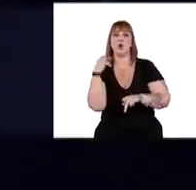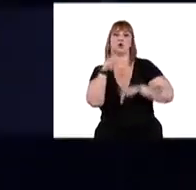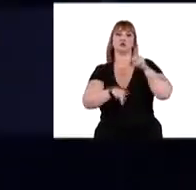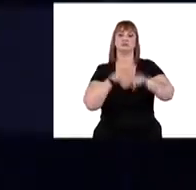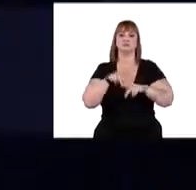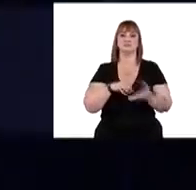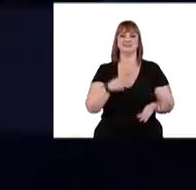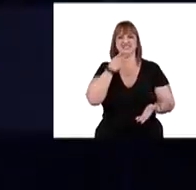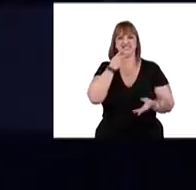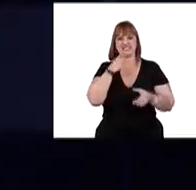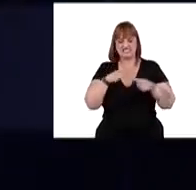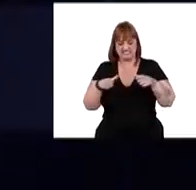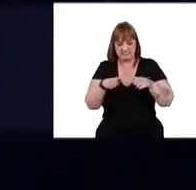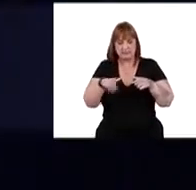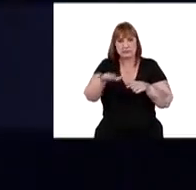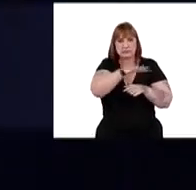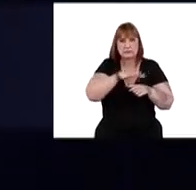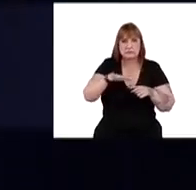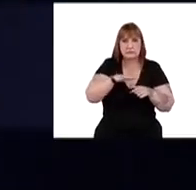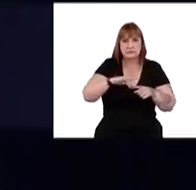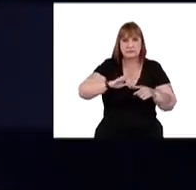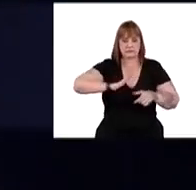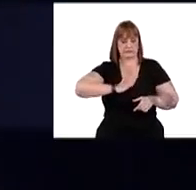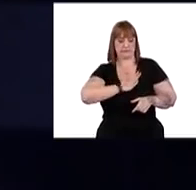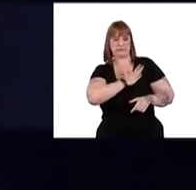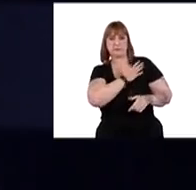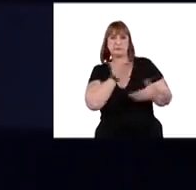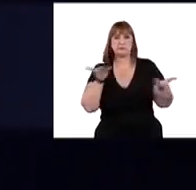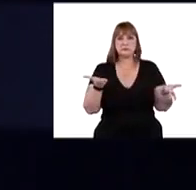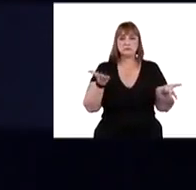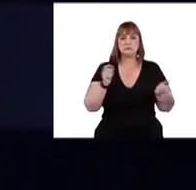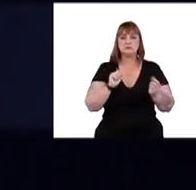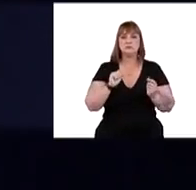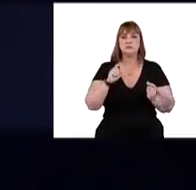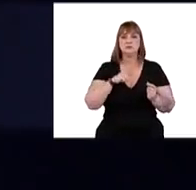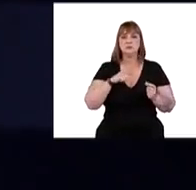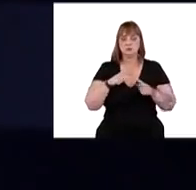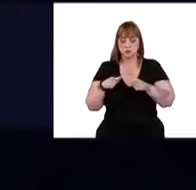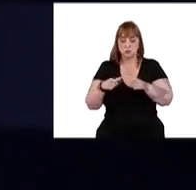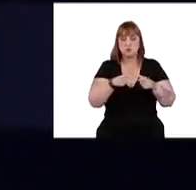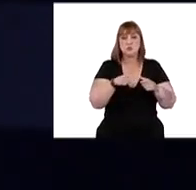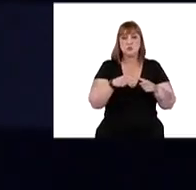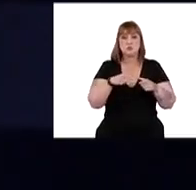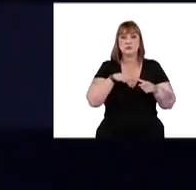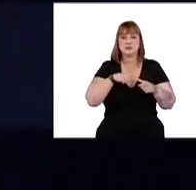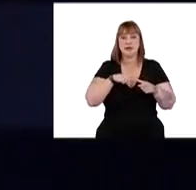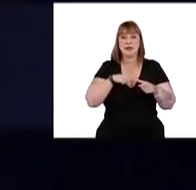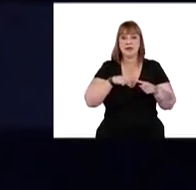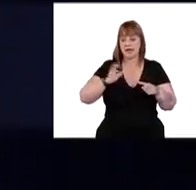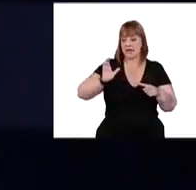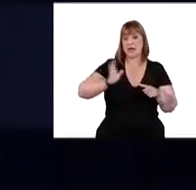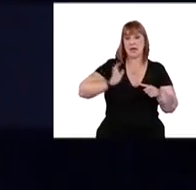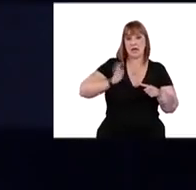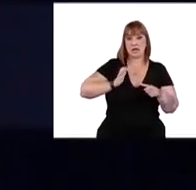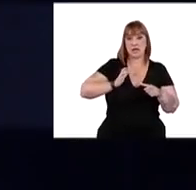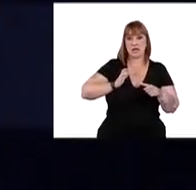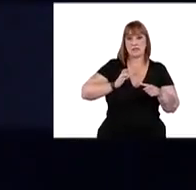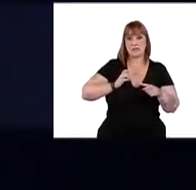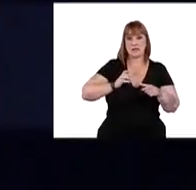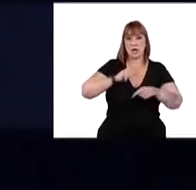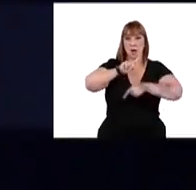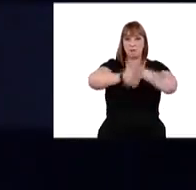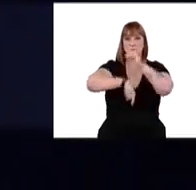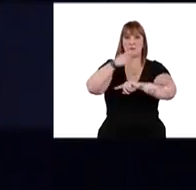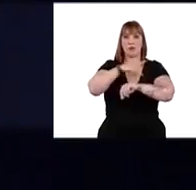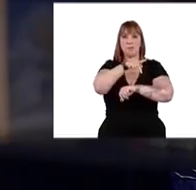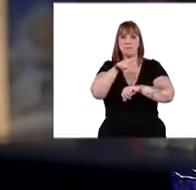fazendo uma generalização e tendo um preconceito com um dos setores que mais traz riquezas e prosperidade para o país